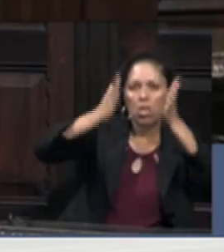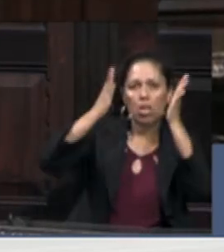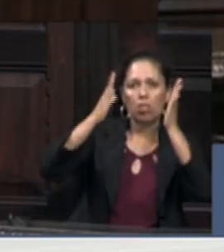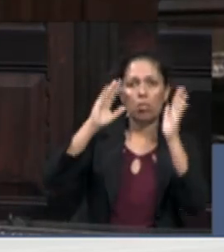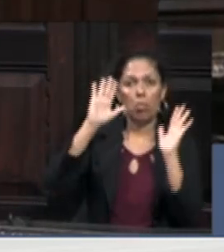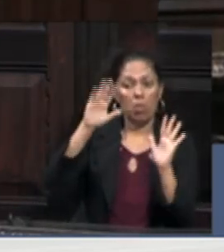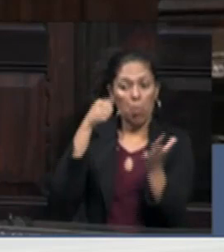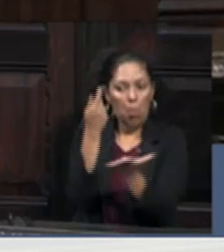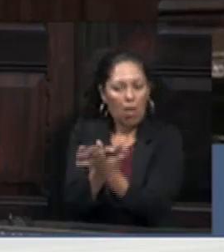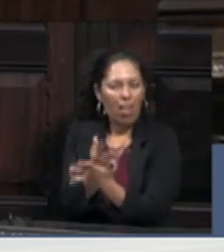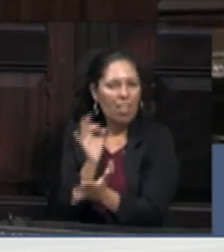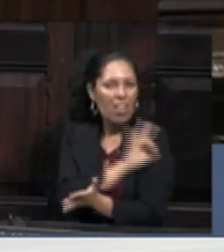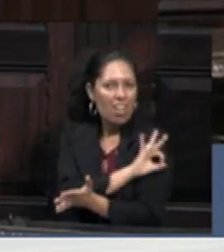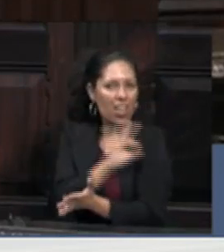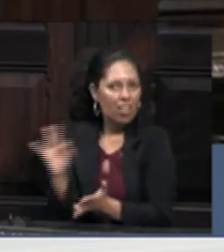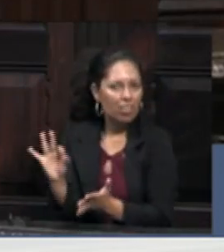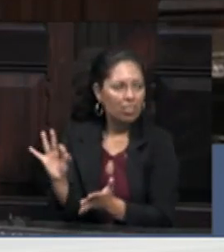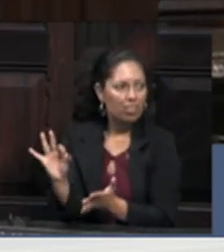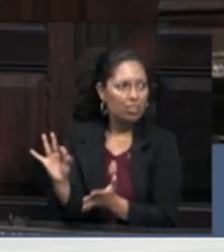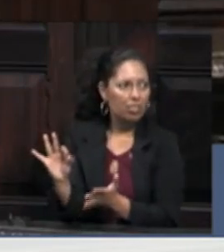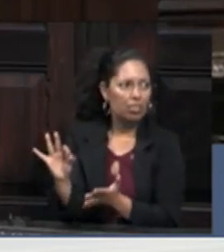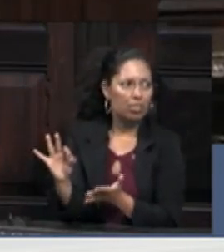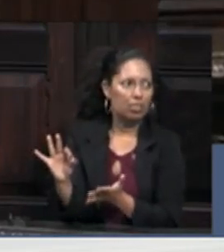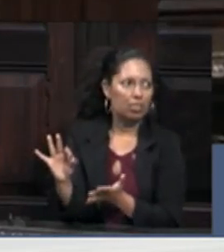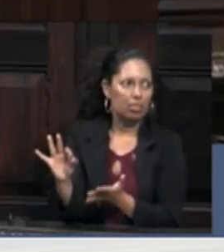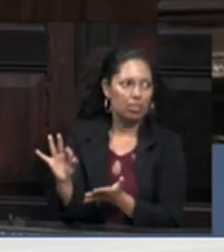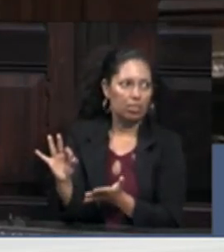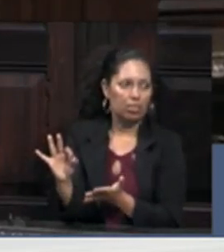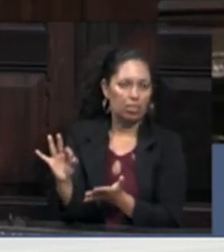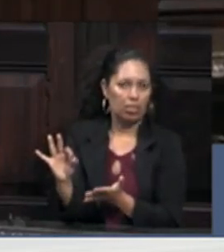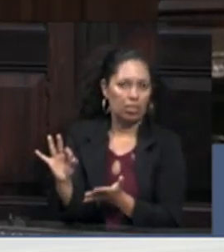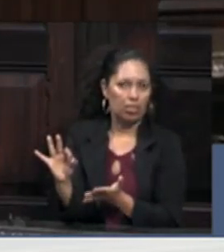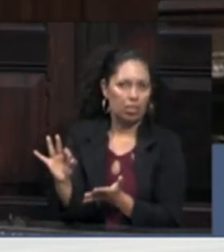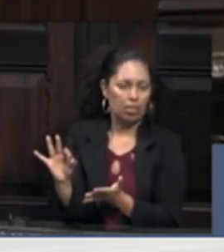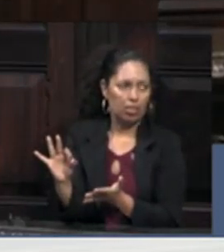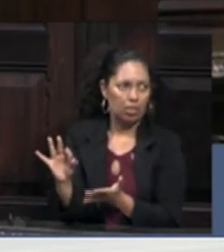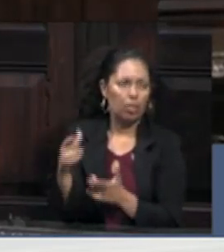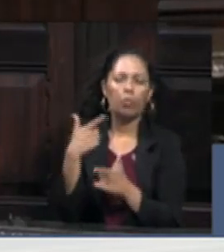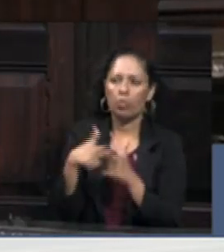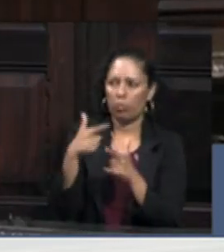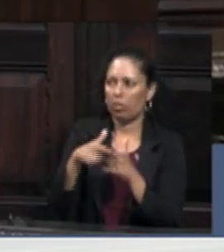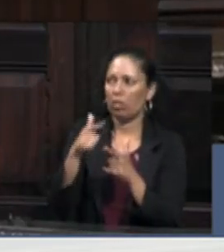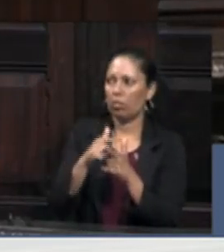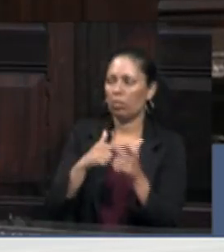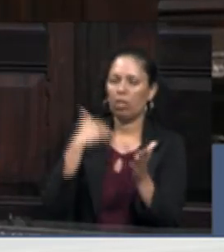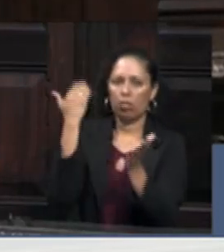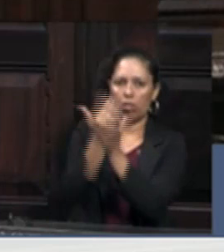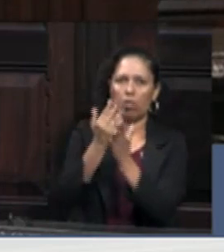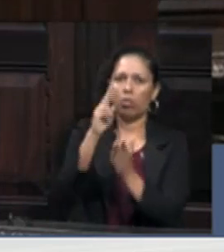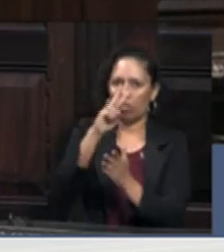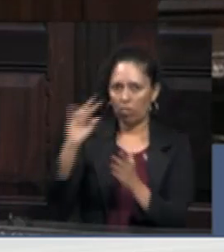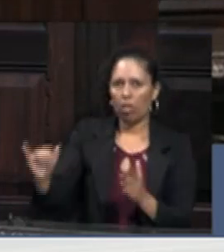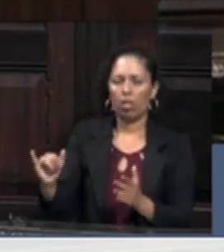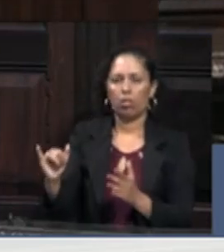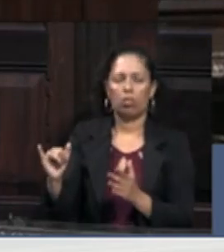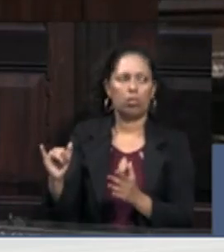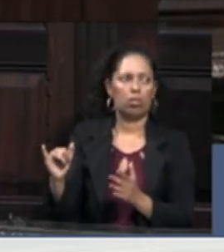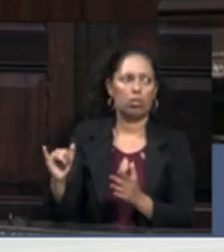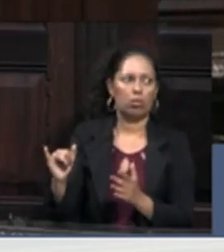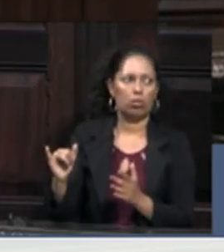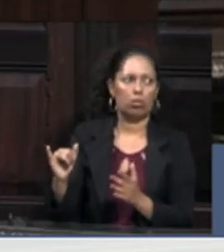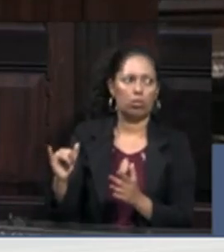pagamento, esta nota de empenho, Gilberto, não valerá mais para efeito da aplicação